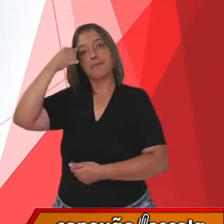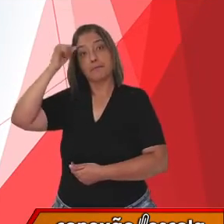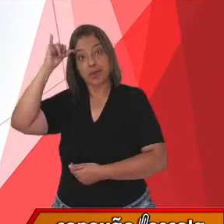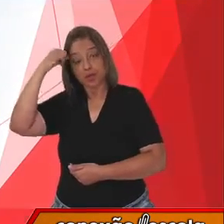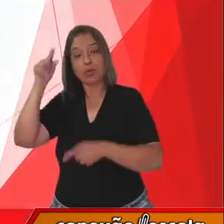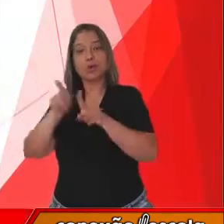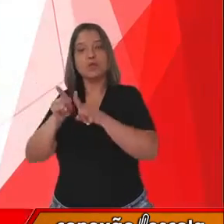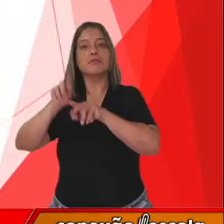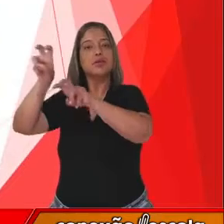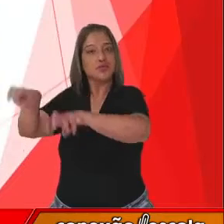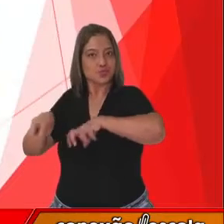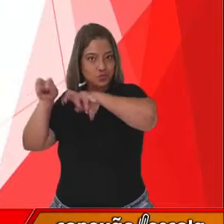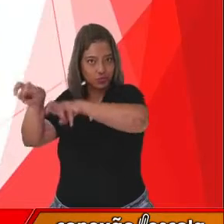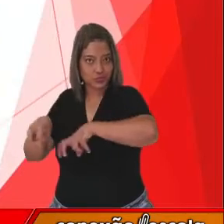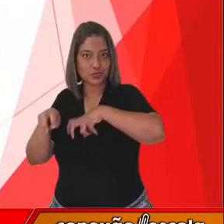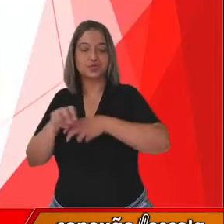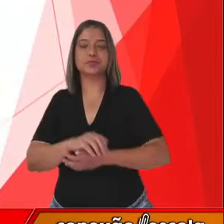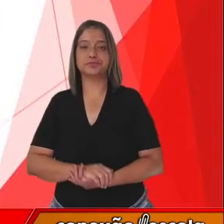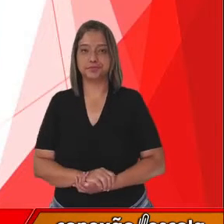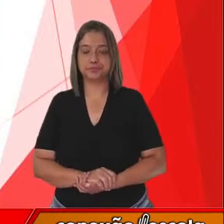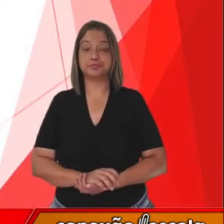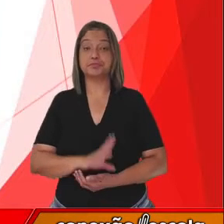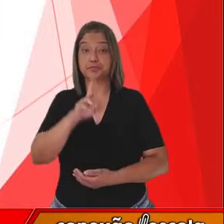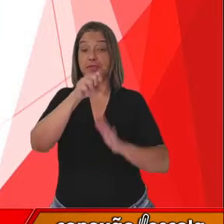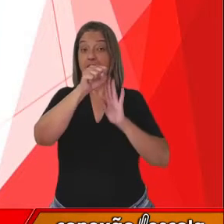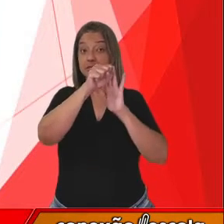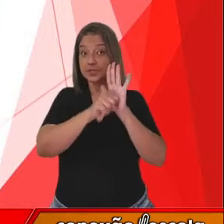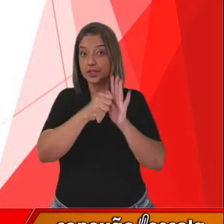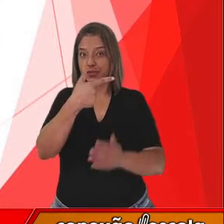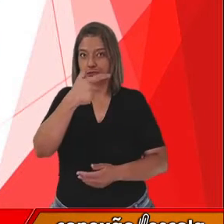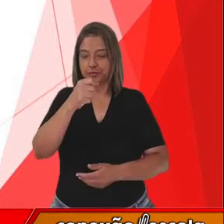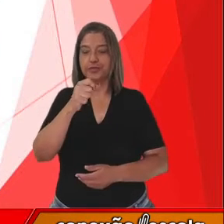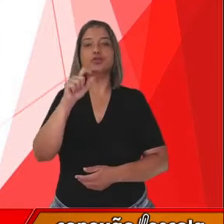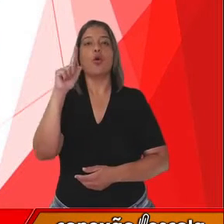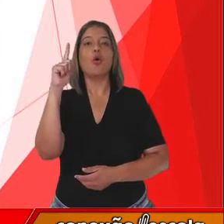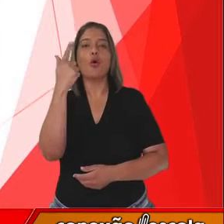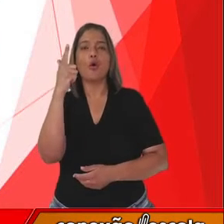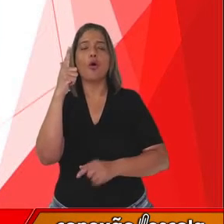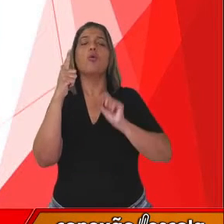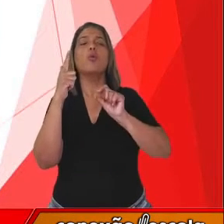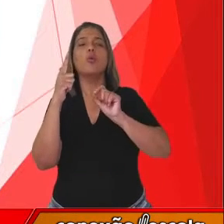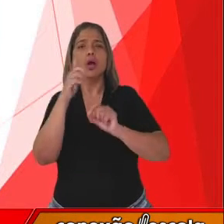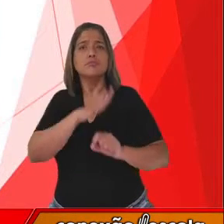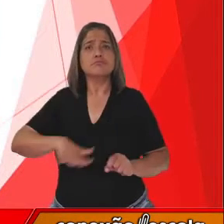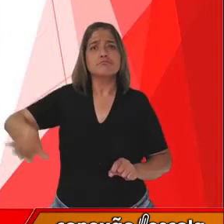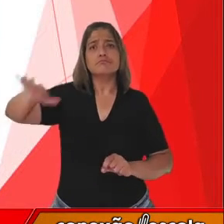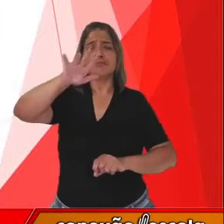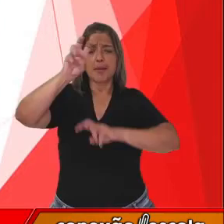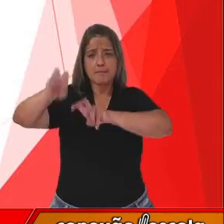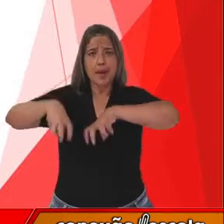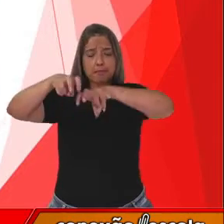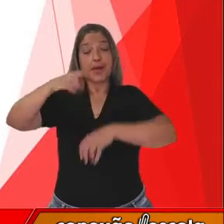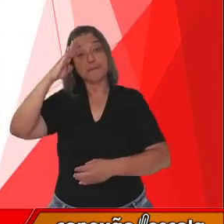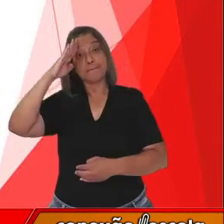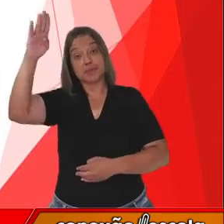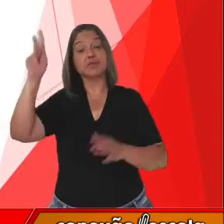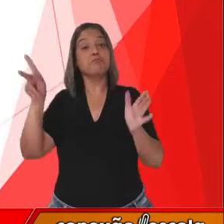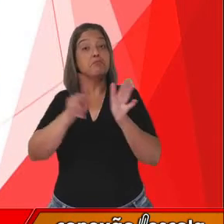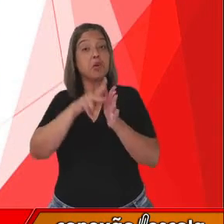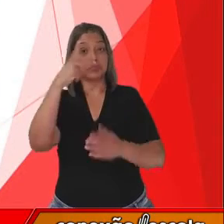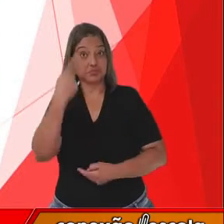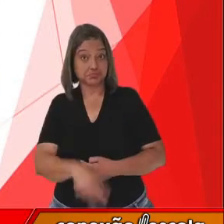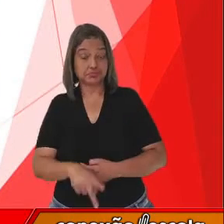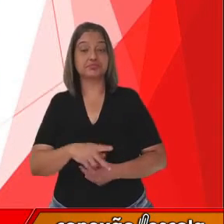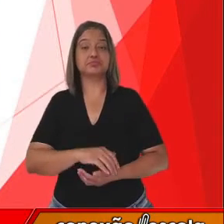à agricultura. No século XX, Goiás desenvolveu a agricultura como principal atividade